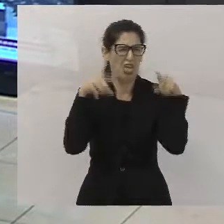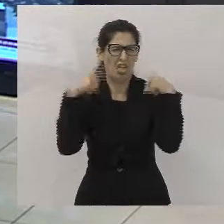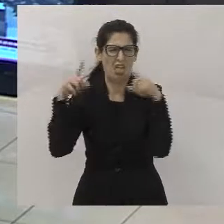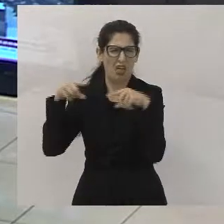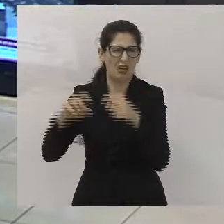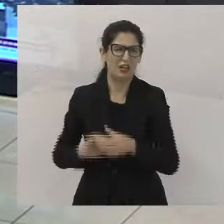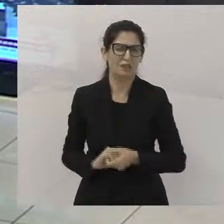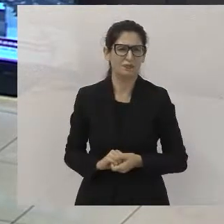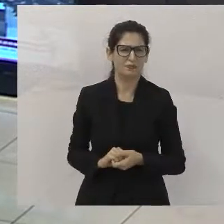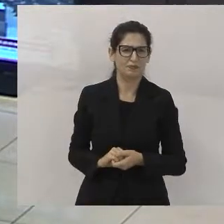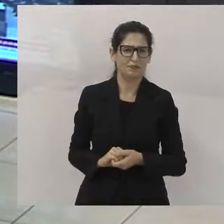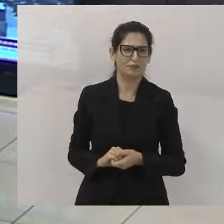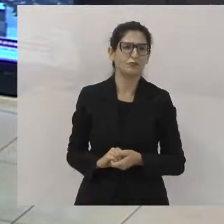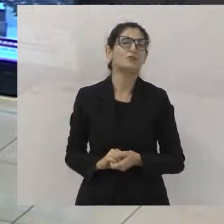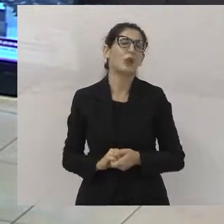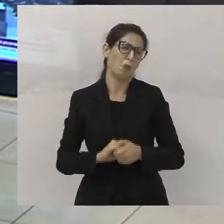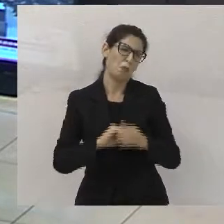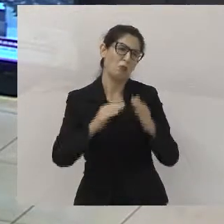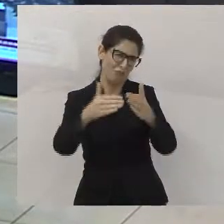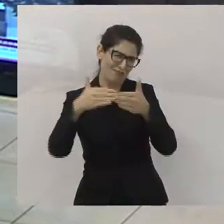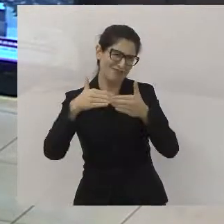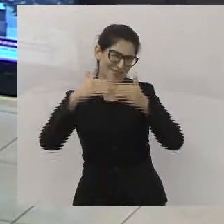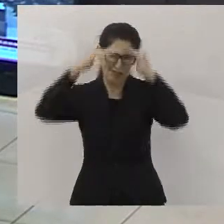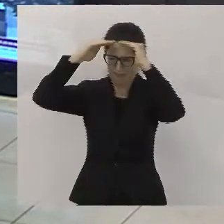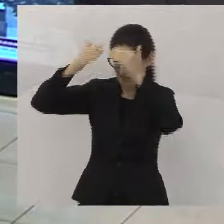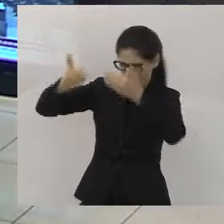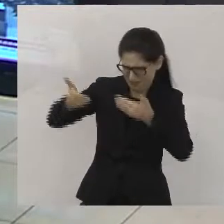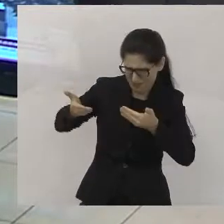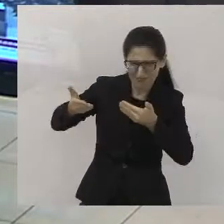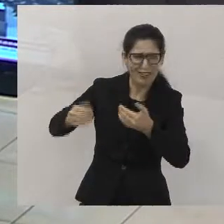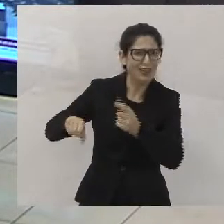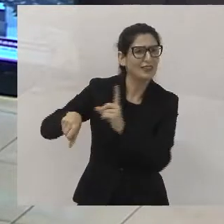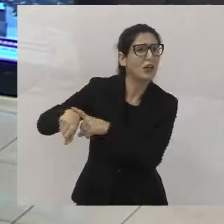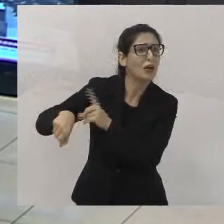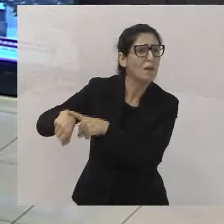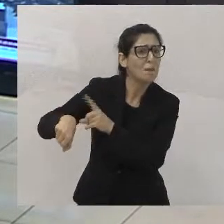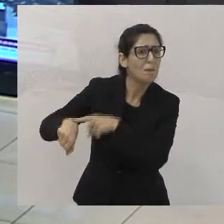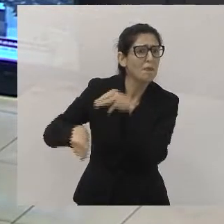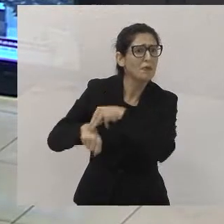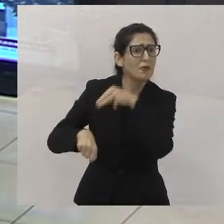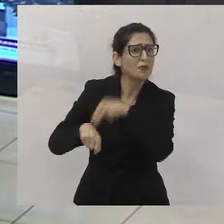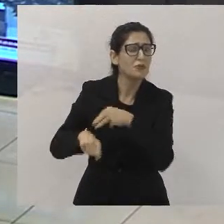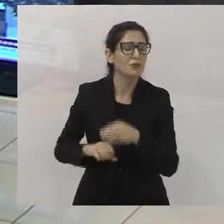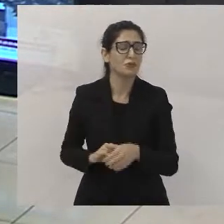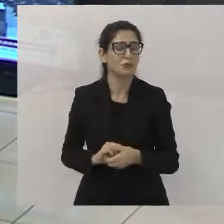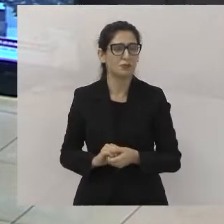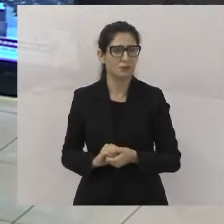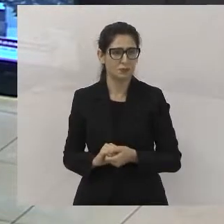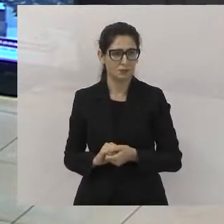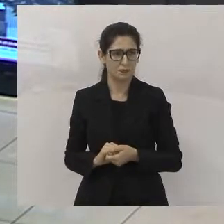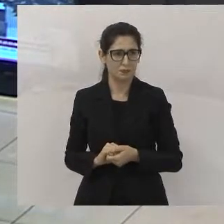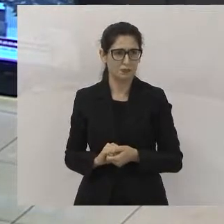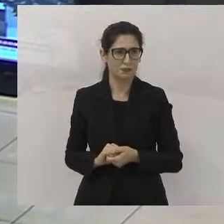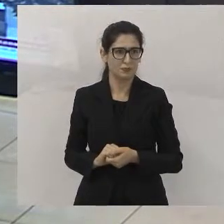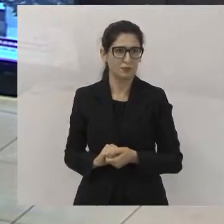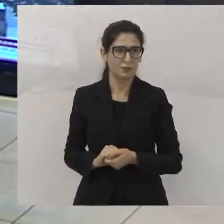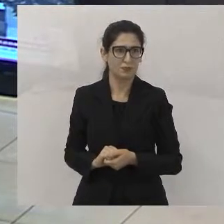o tempo todo respeito ao meu tempo por favor tom o